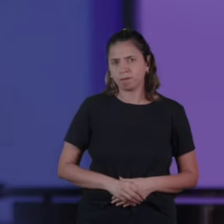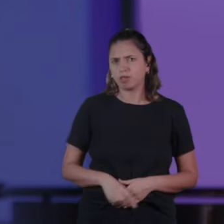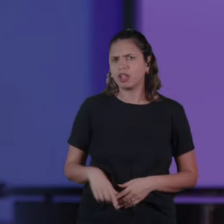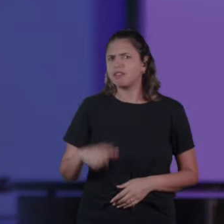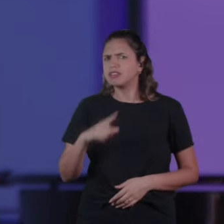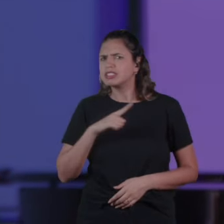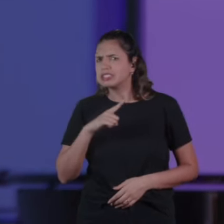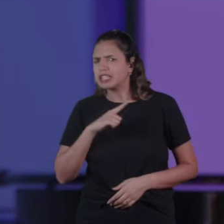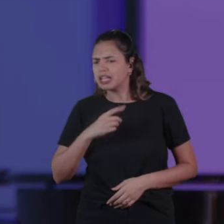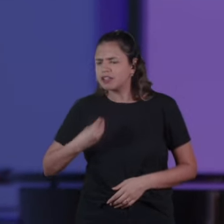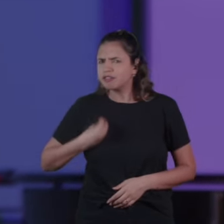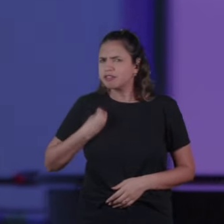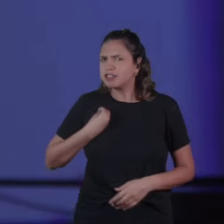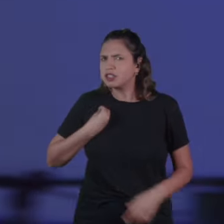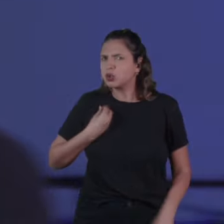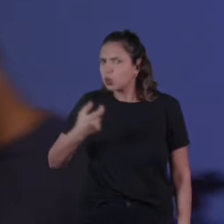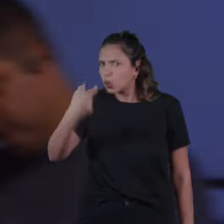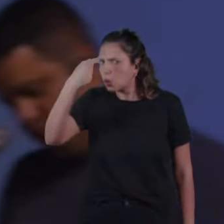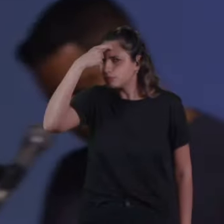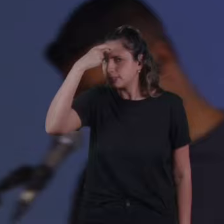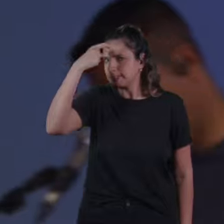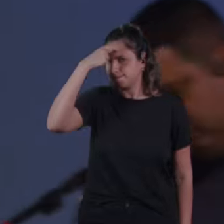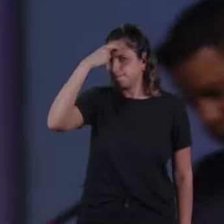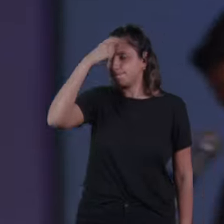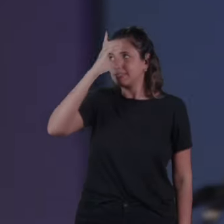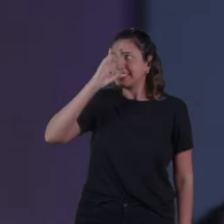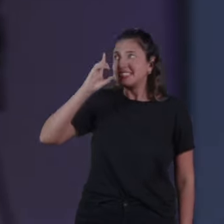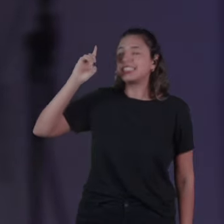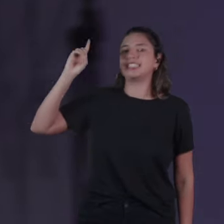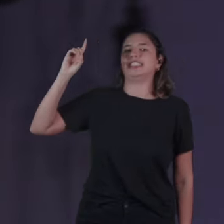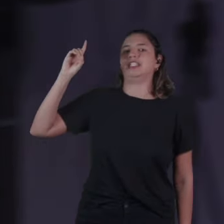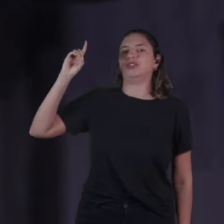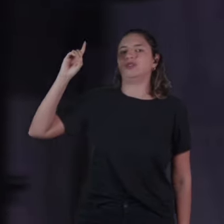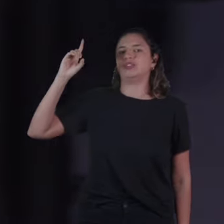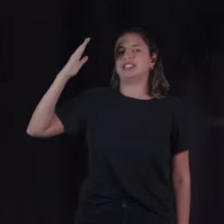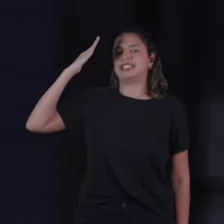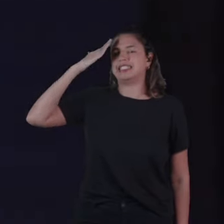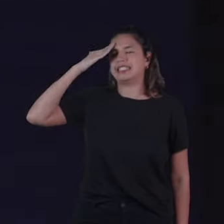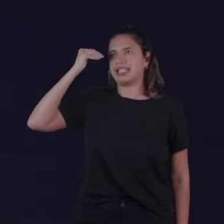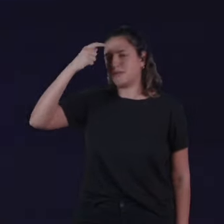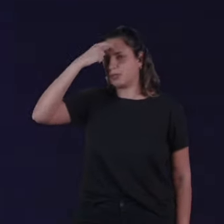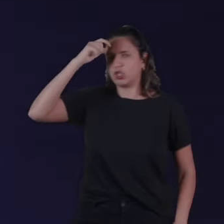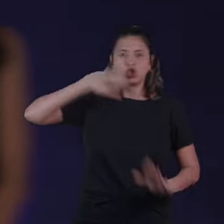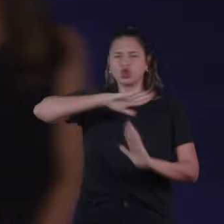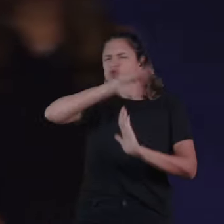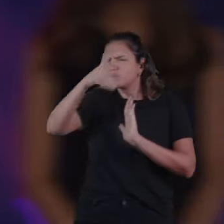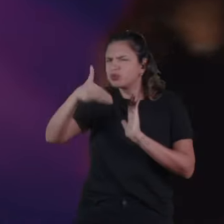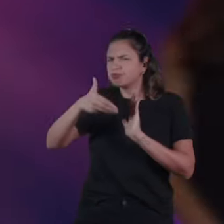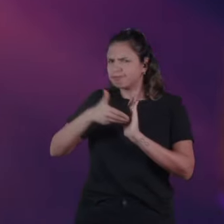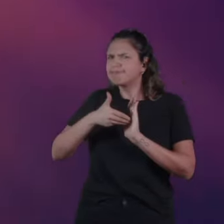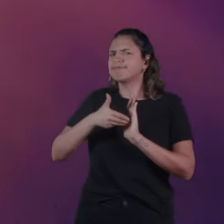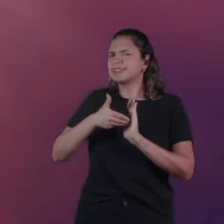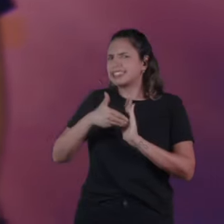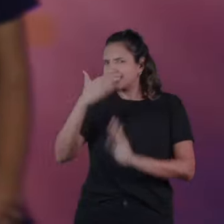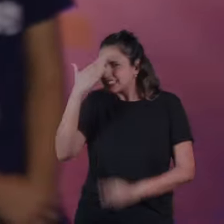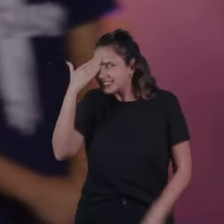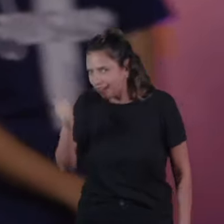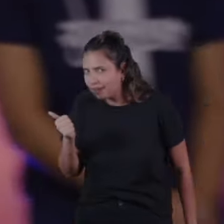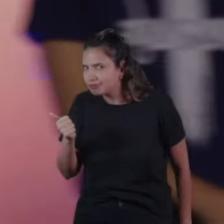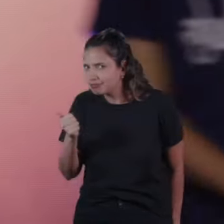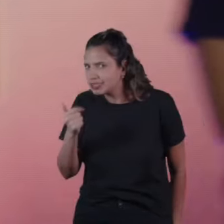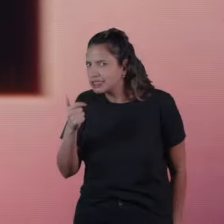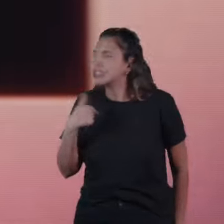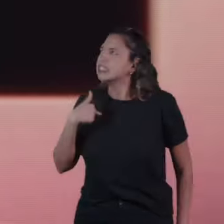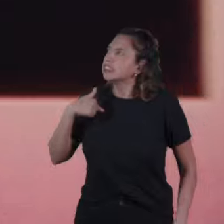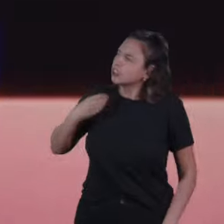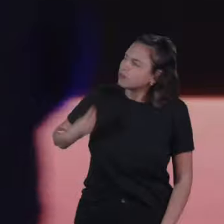Você tem andado consciente de que Deus é onisciente? Você tem andado consciente da presença